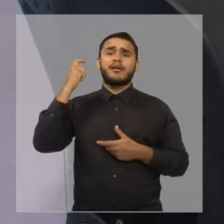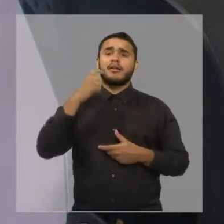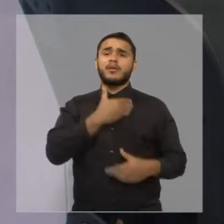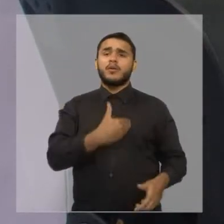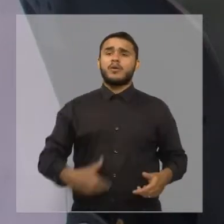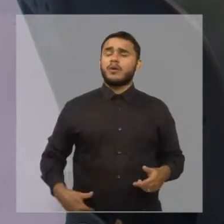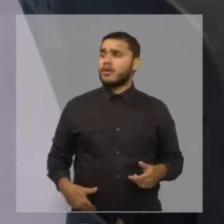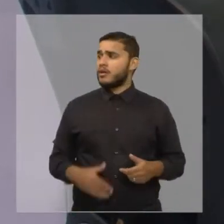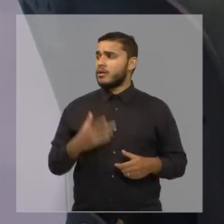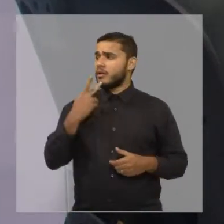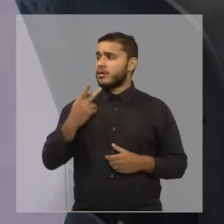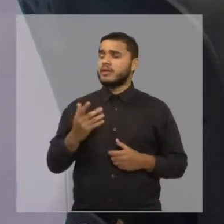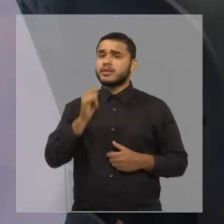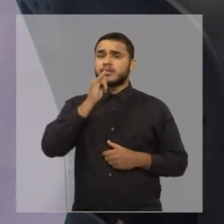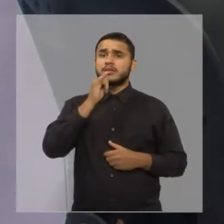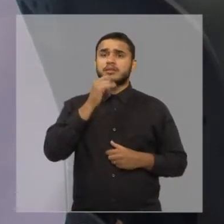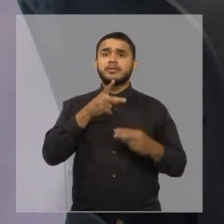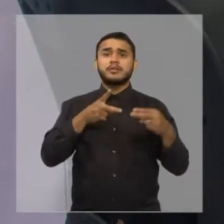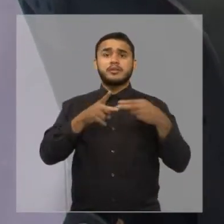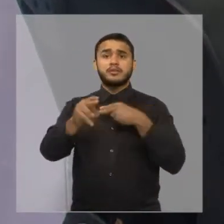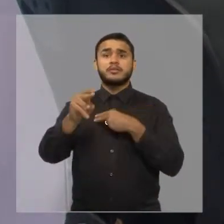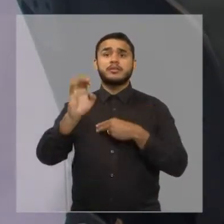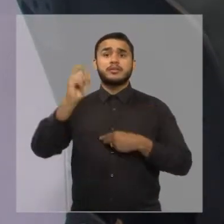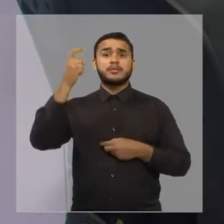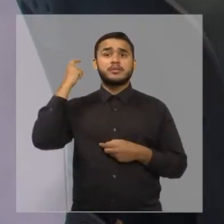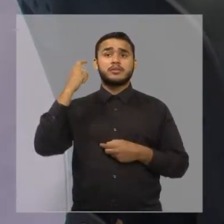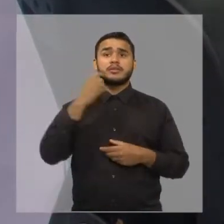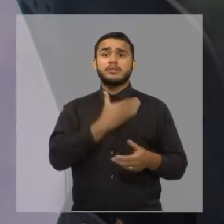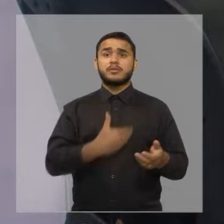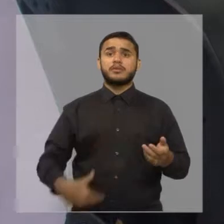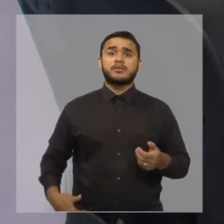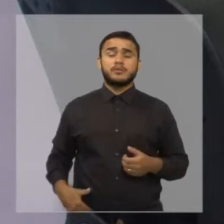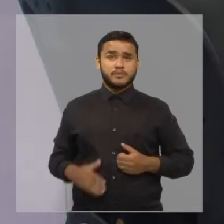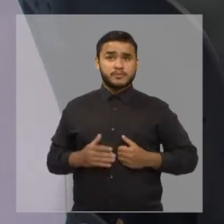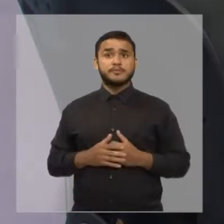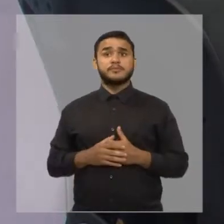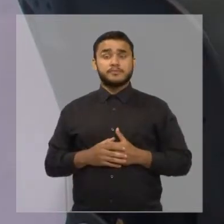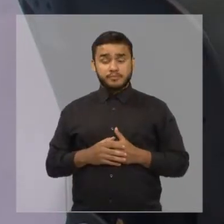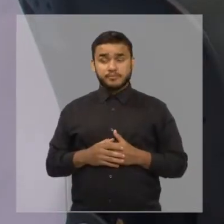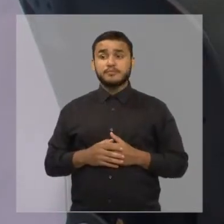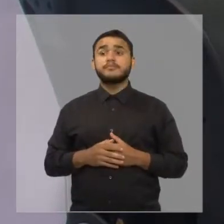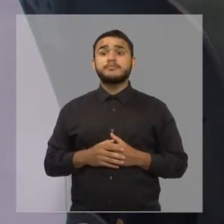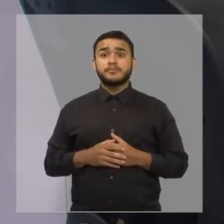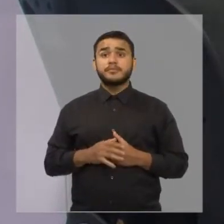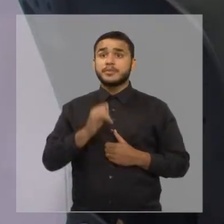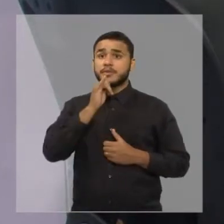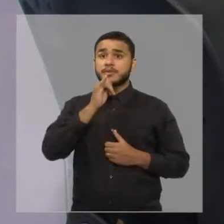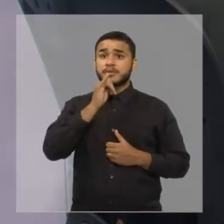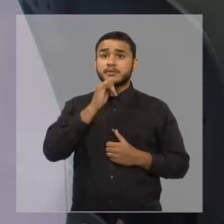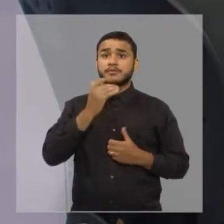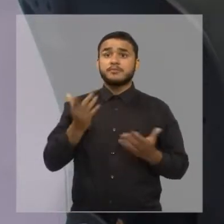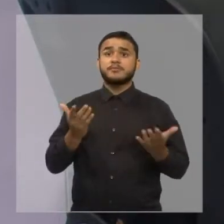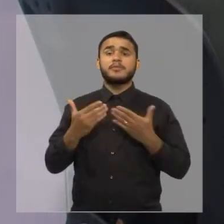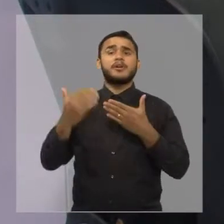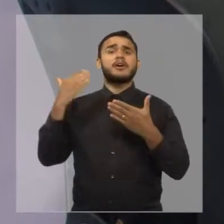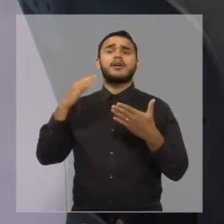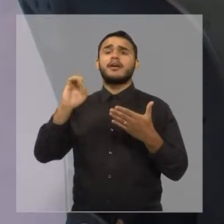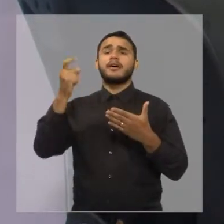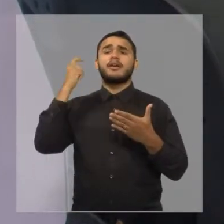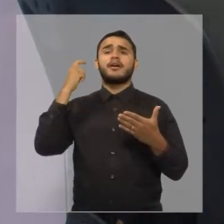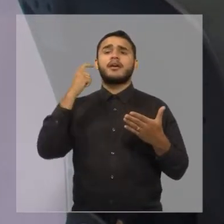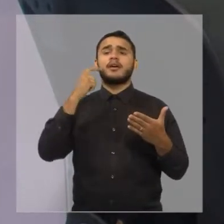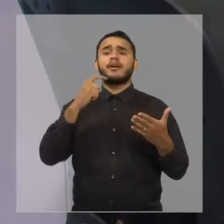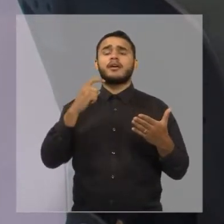gente tem é o Bolsonaro inaugurando as obras do governo anteriores, que vem dando continuidade, coisa que o governo anterior não fazia. O governo anterior